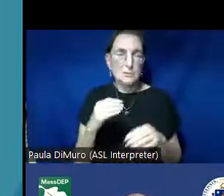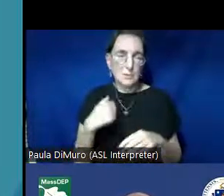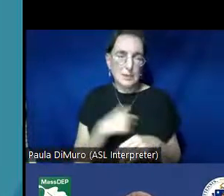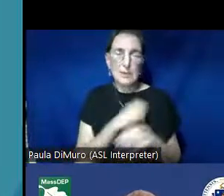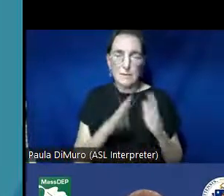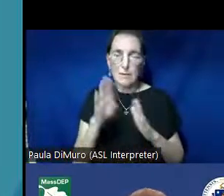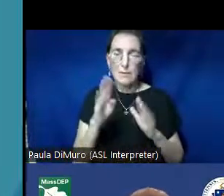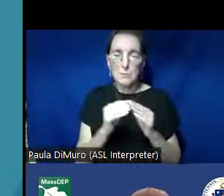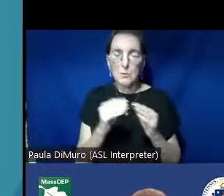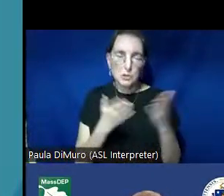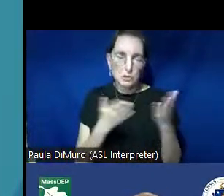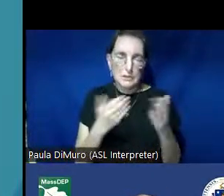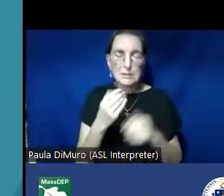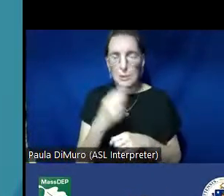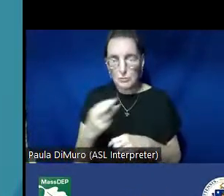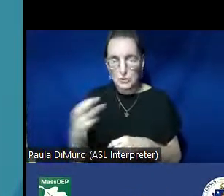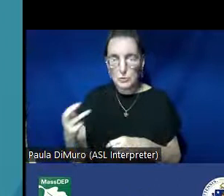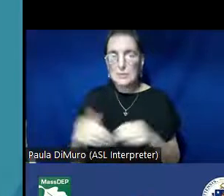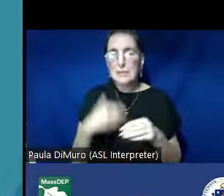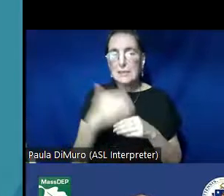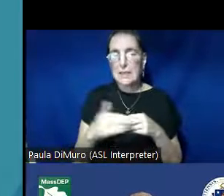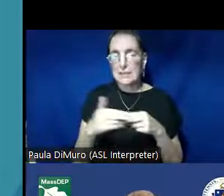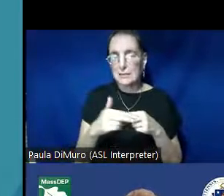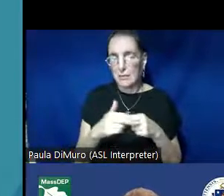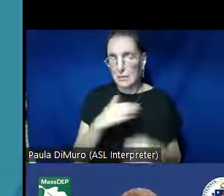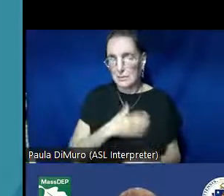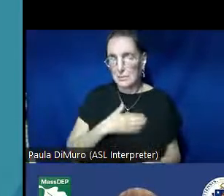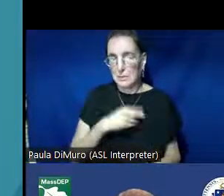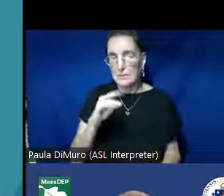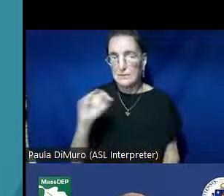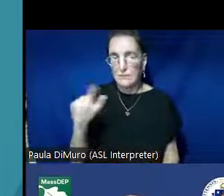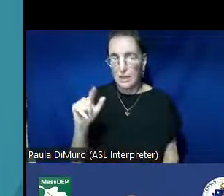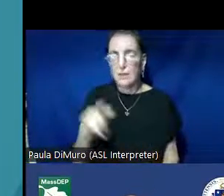Tem mais recursos que nos desenvolve.